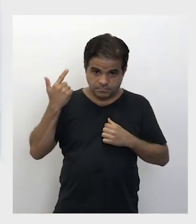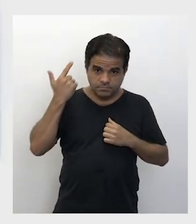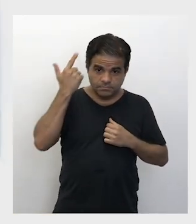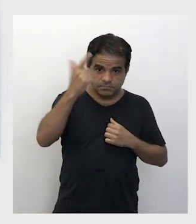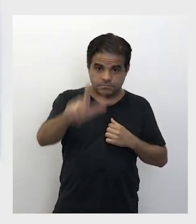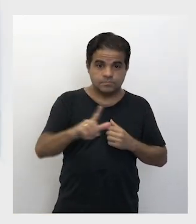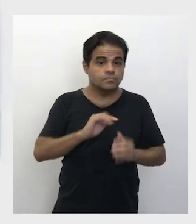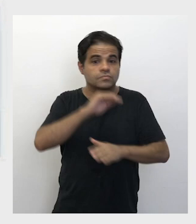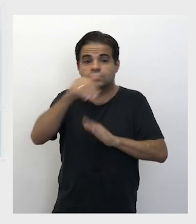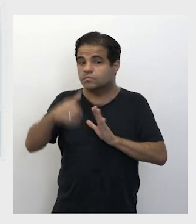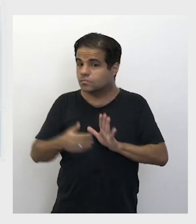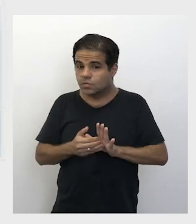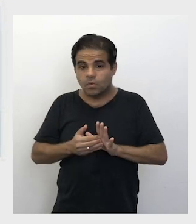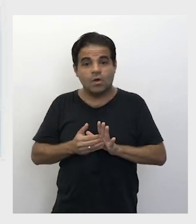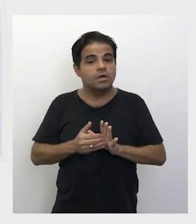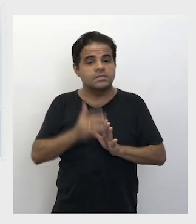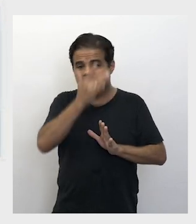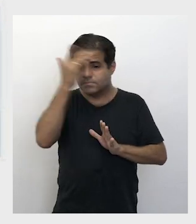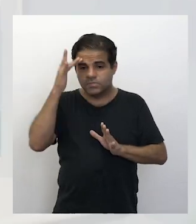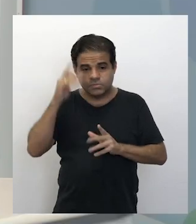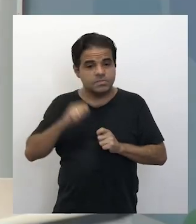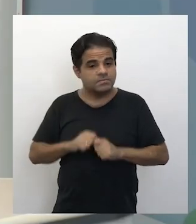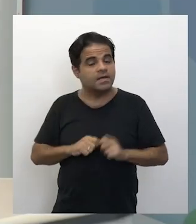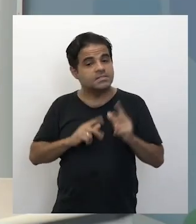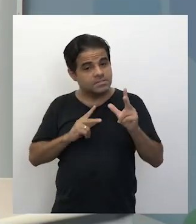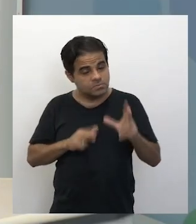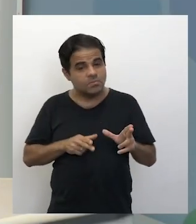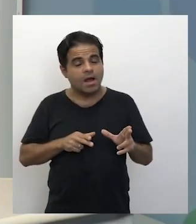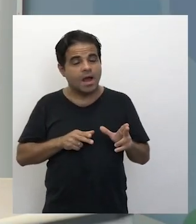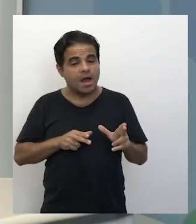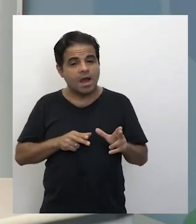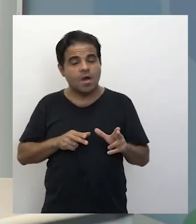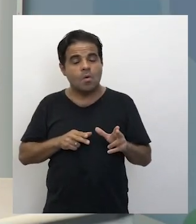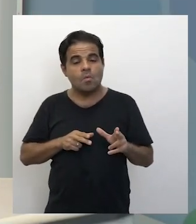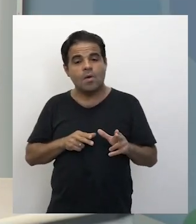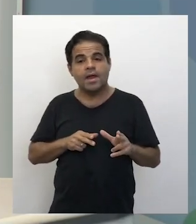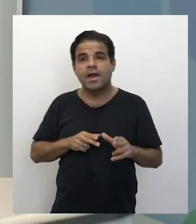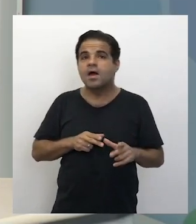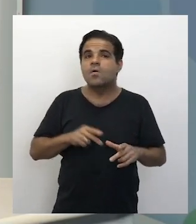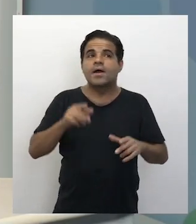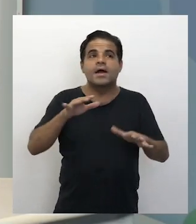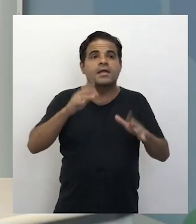todo mundo faz igual. Muito então, bom. É aquele olhar, né?